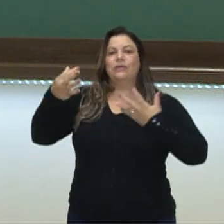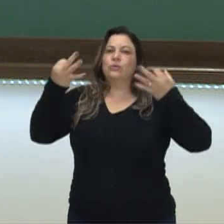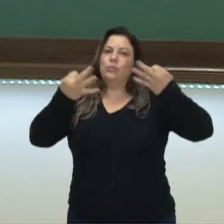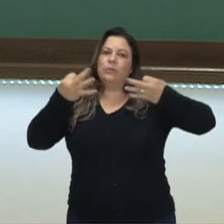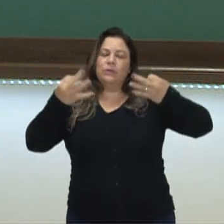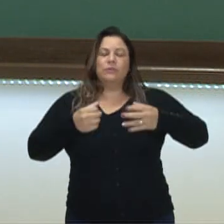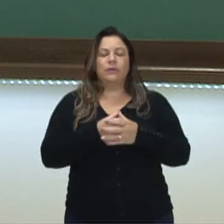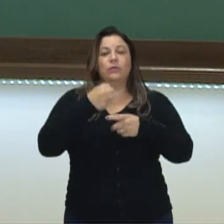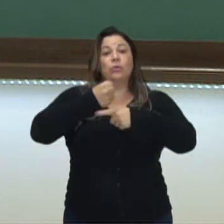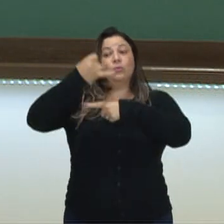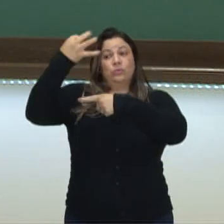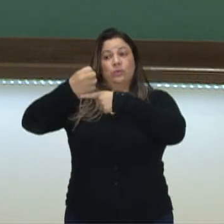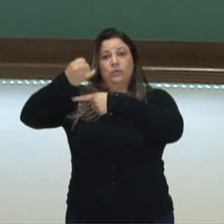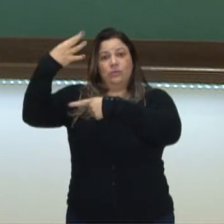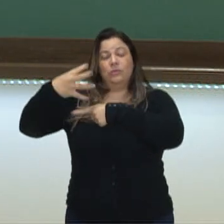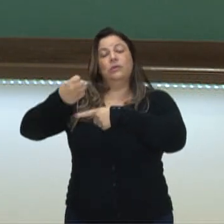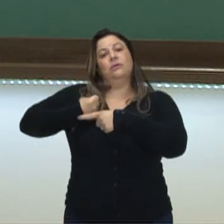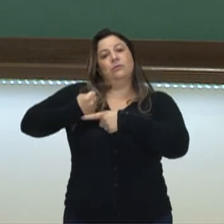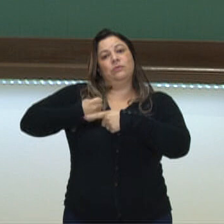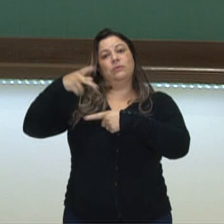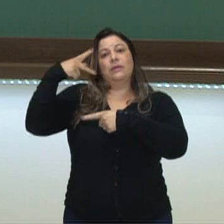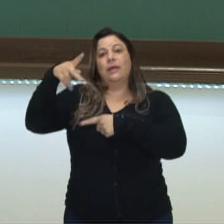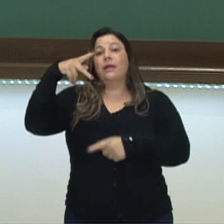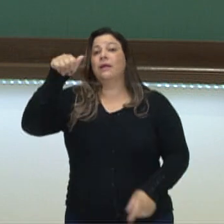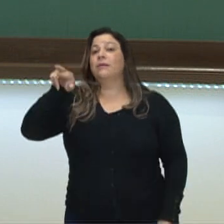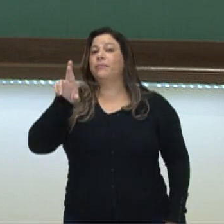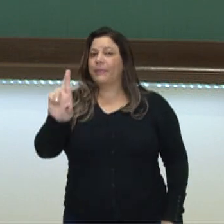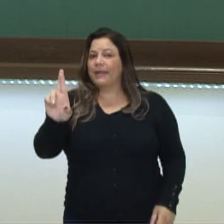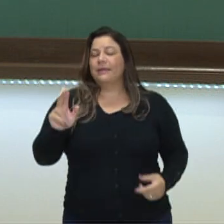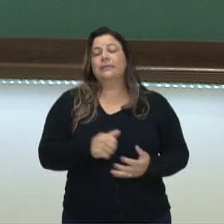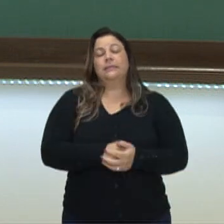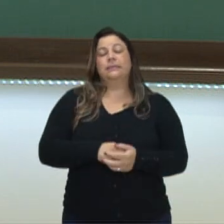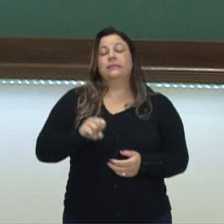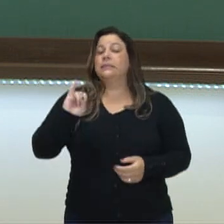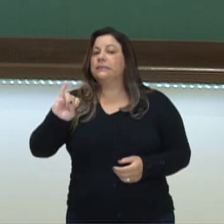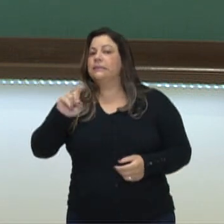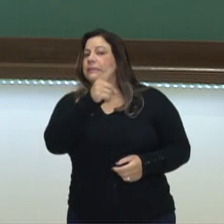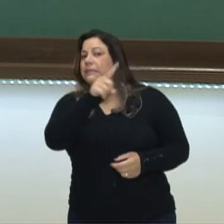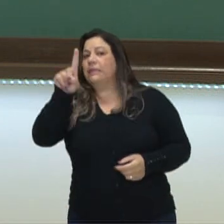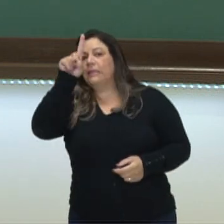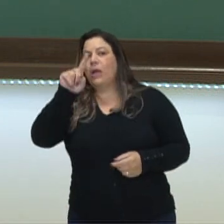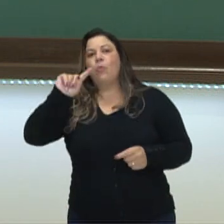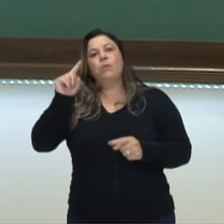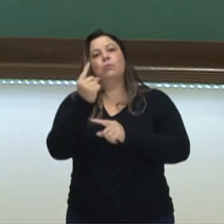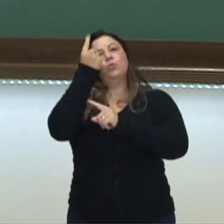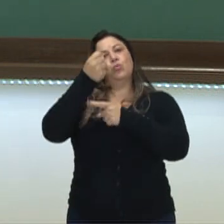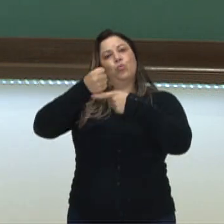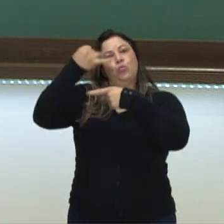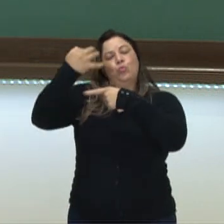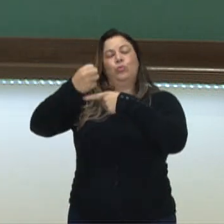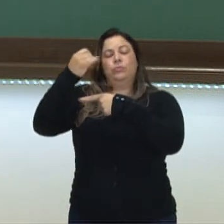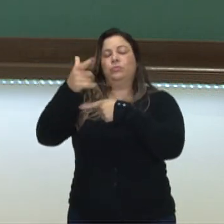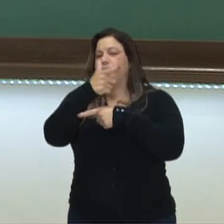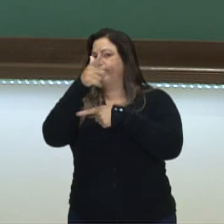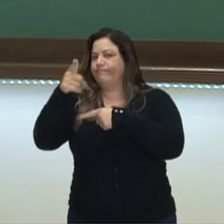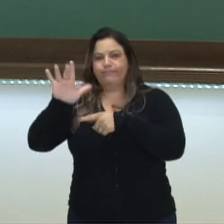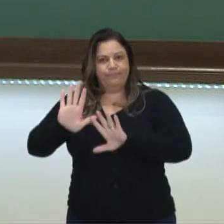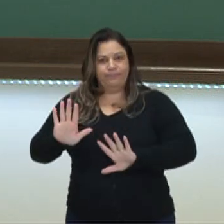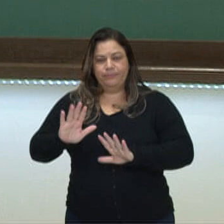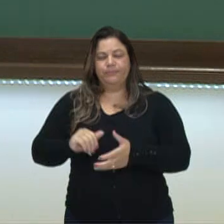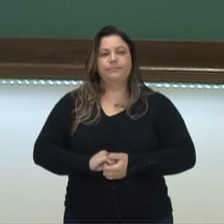expoentes dos fatores vão ser números pares. Se eles não forem quadrados perfeitos, pelo menos um expoente não vai ser par. Então confere lá